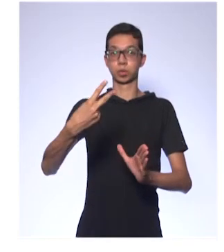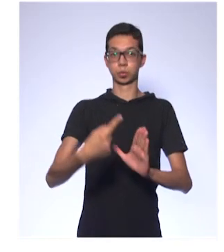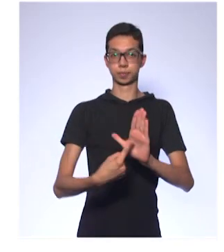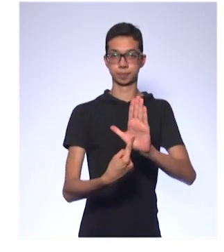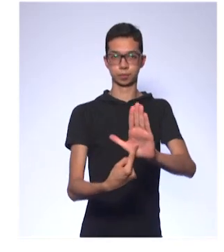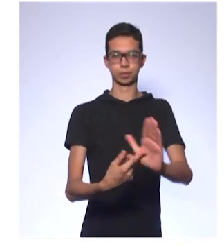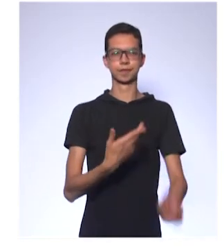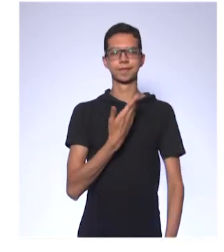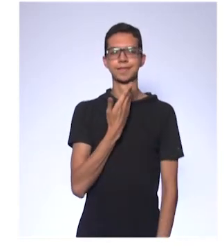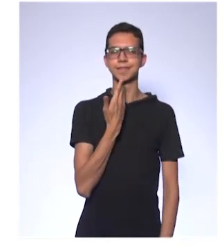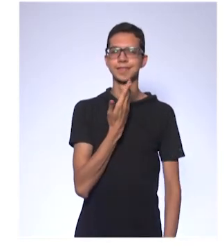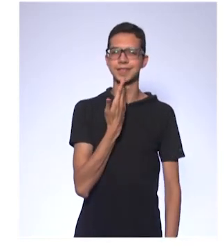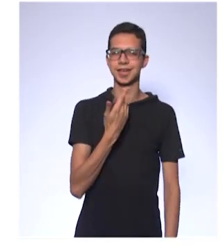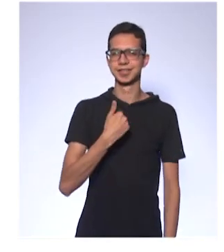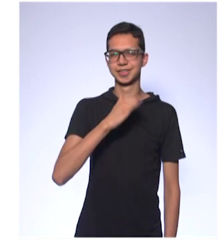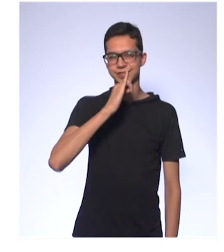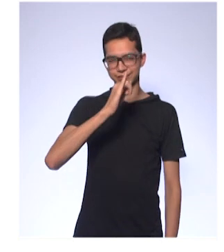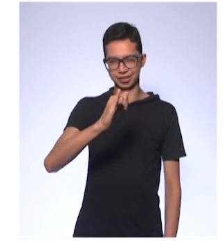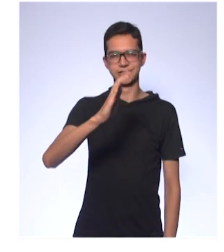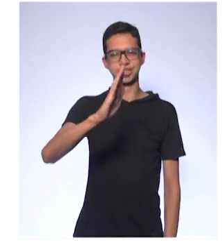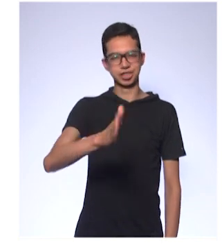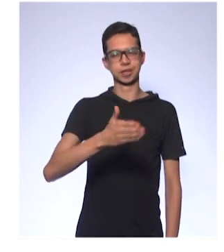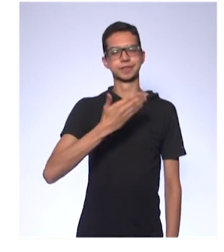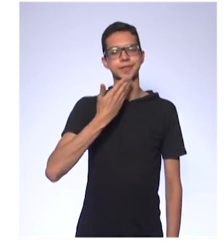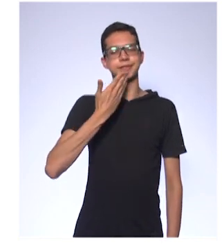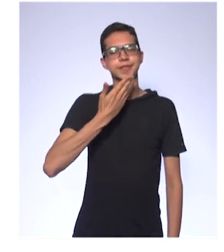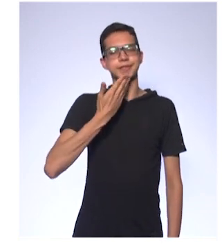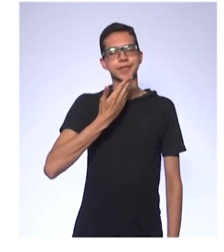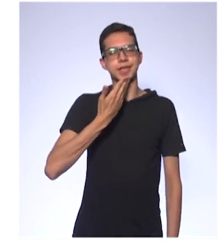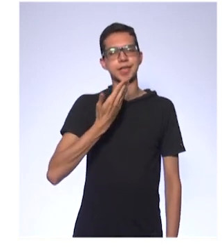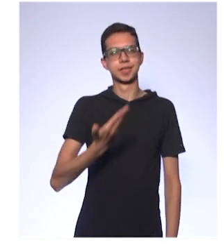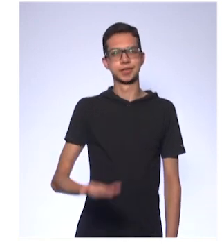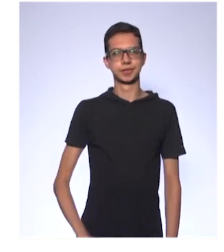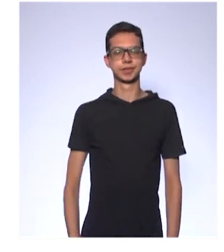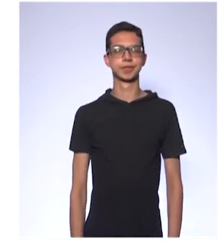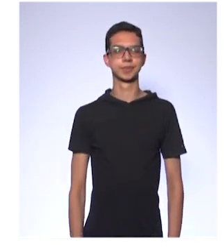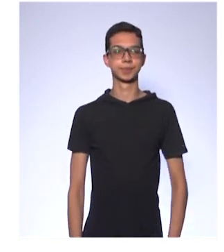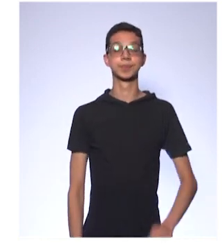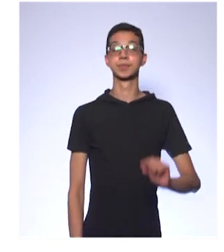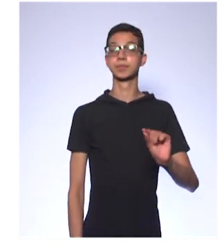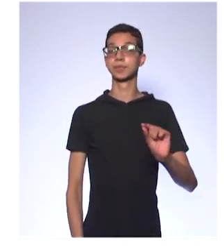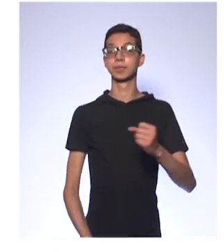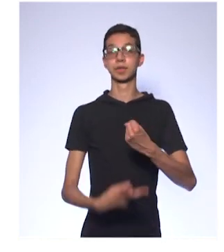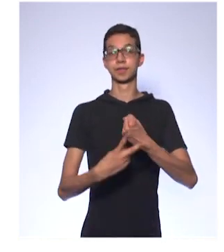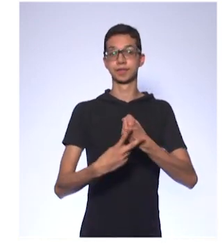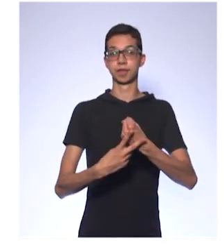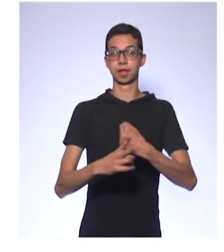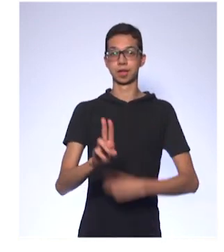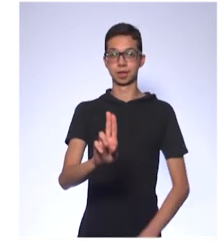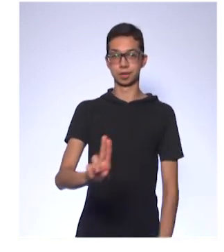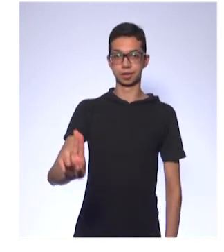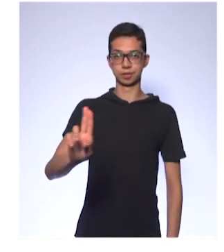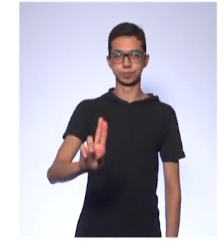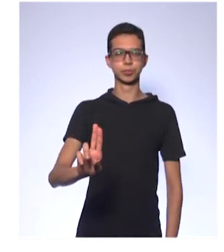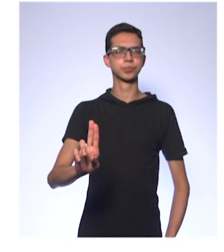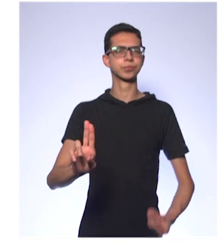já está fácil, porque eu falei para vocês qual é a função desse verbo aí